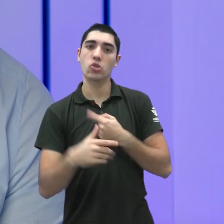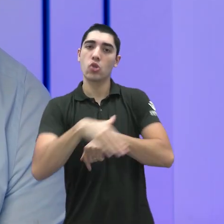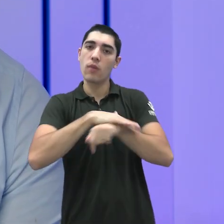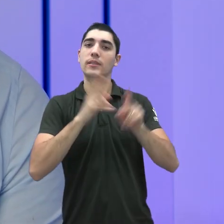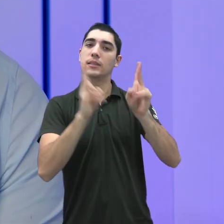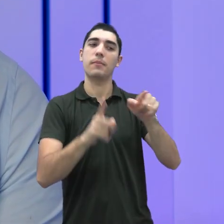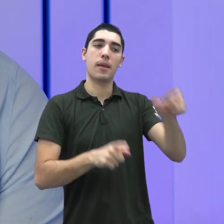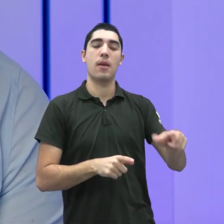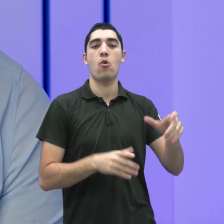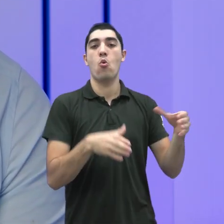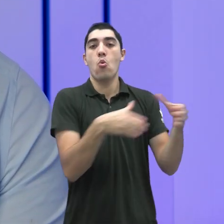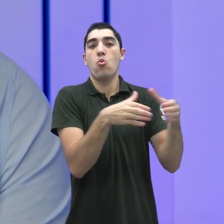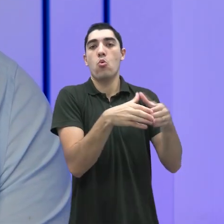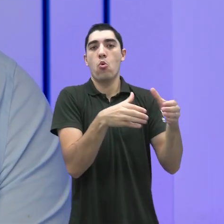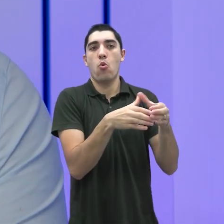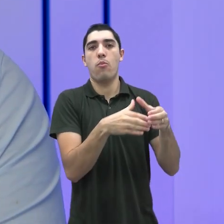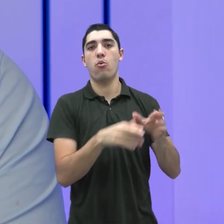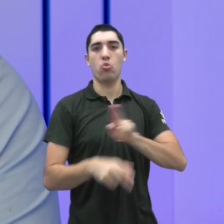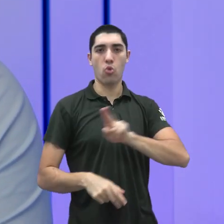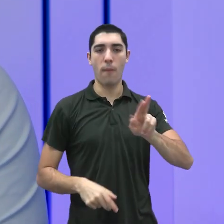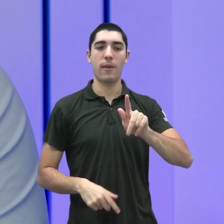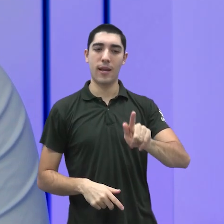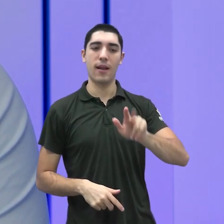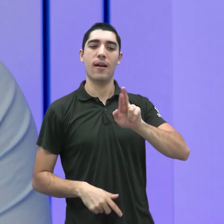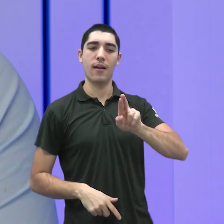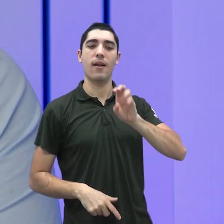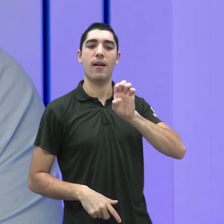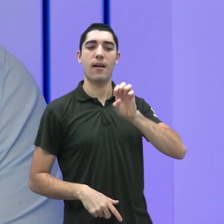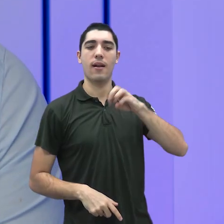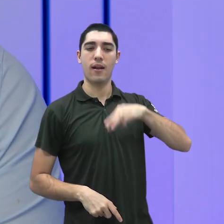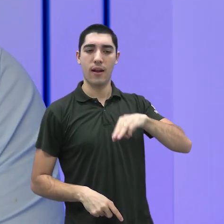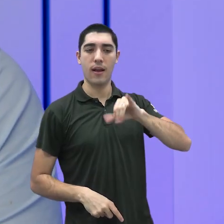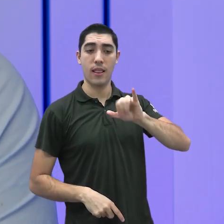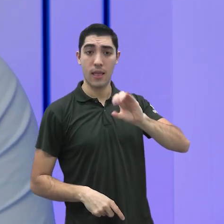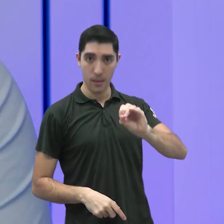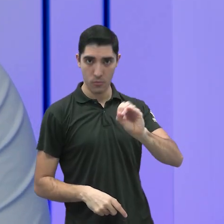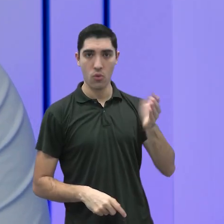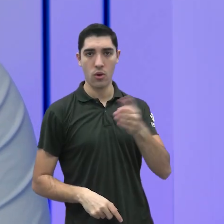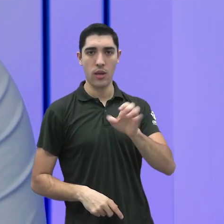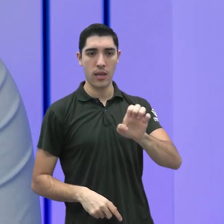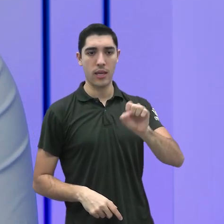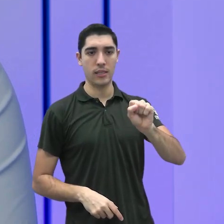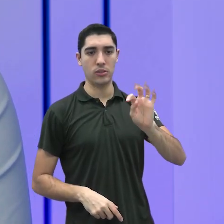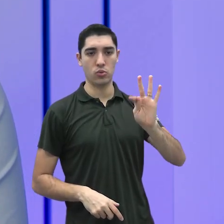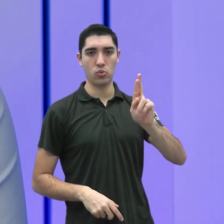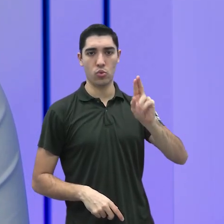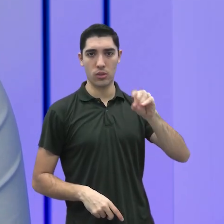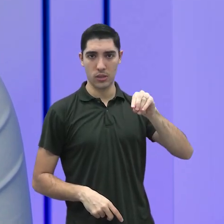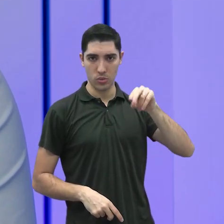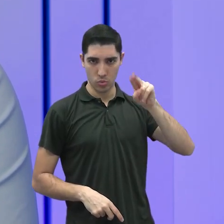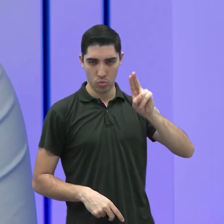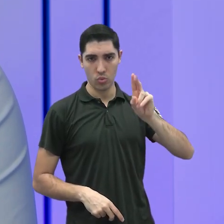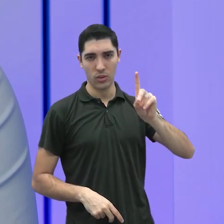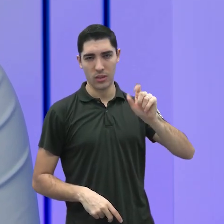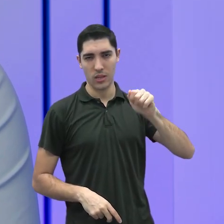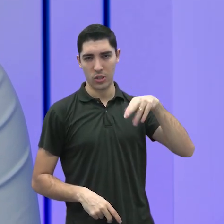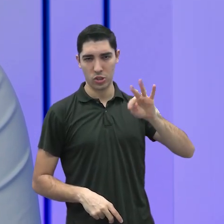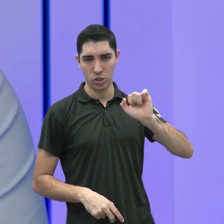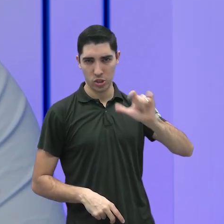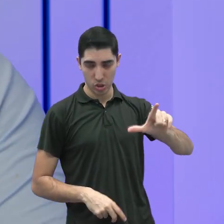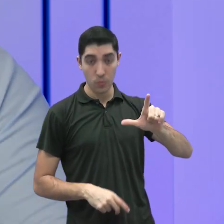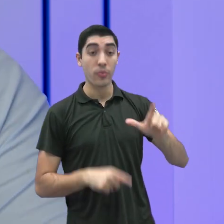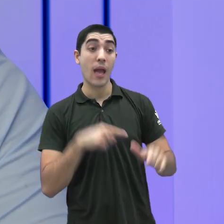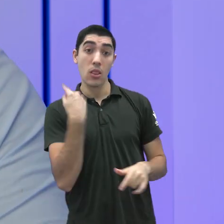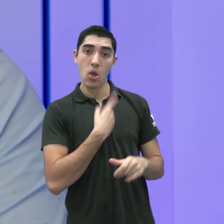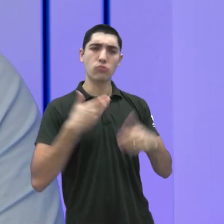os porta-vozes, né, das escolas para falar conosco, e aí a gente pega essas demandas, leva para o governo, e aí o governo diz,